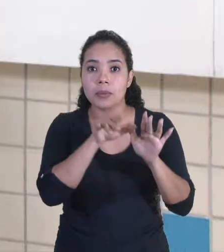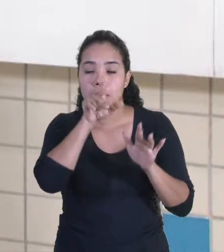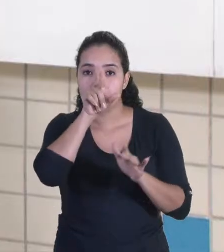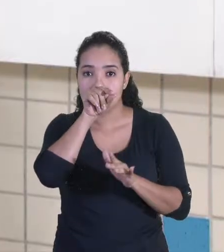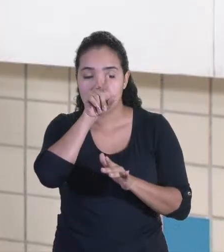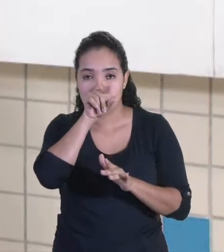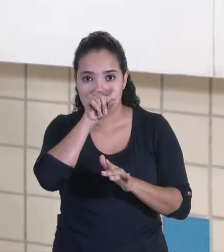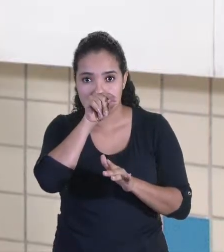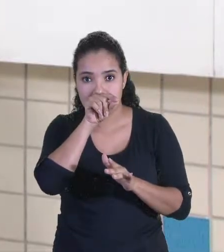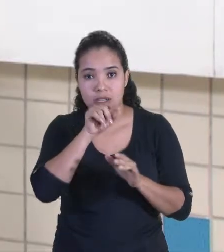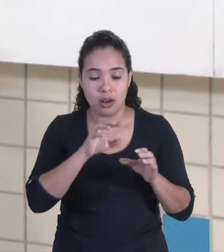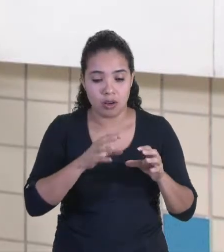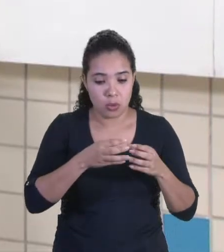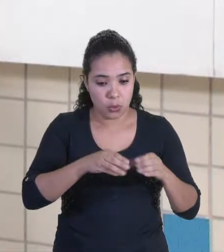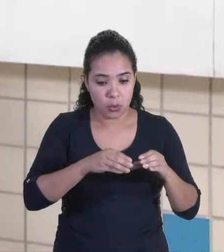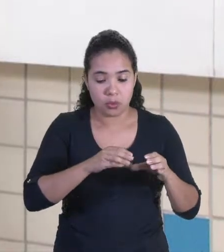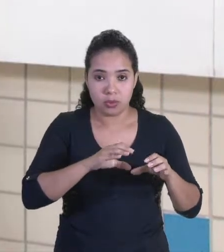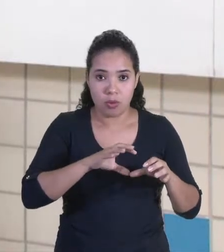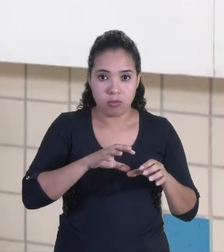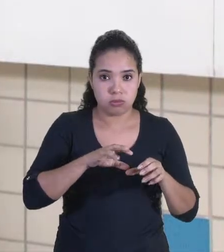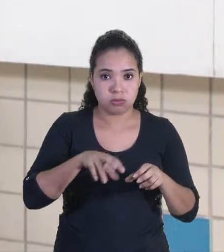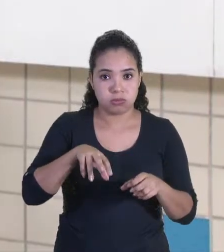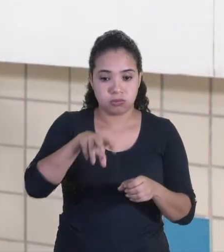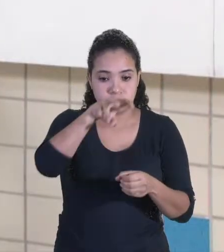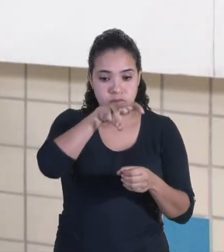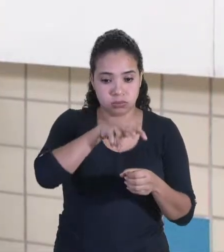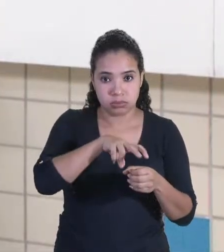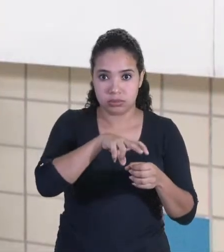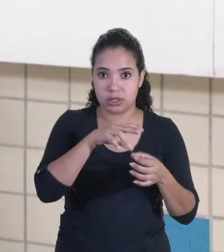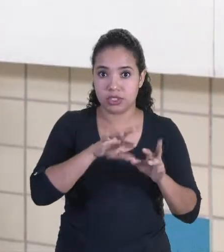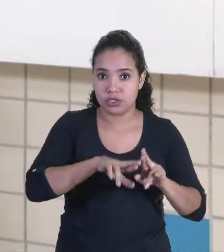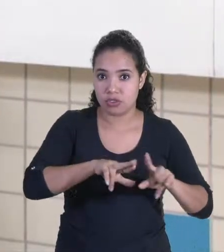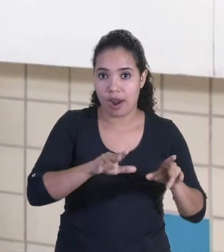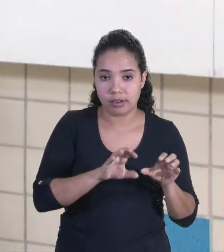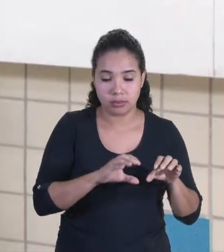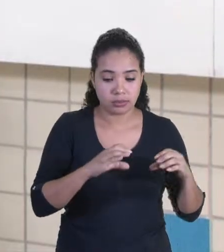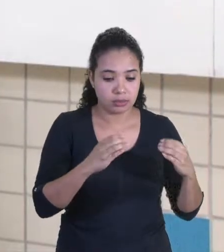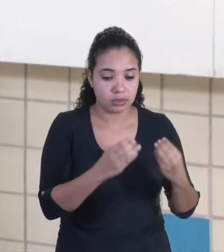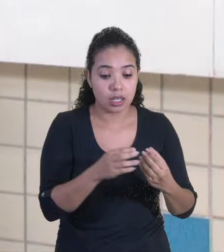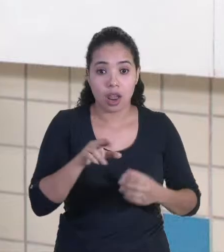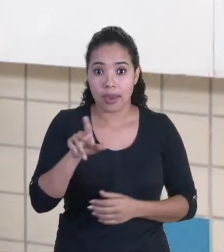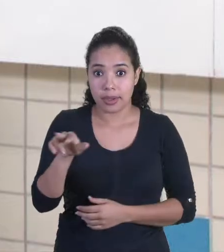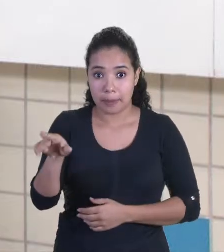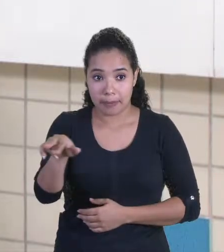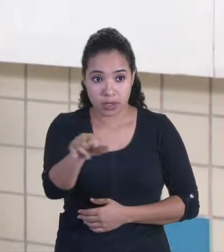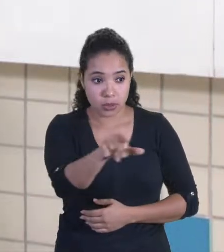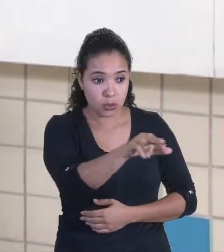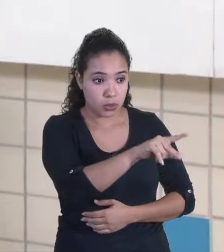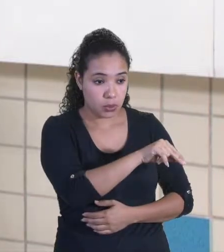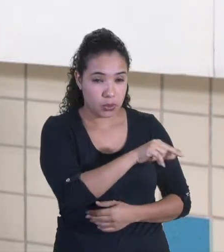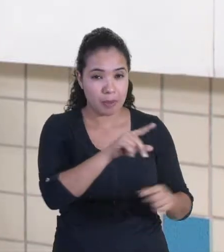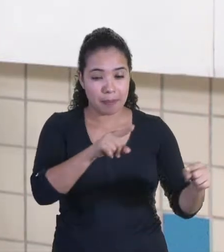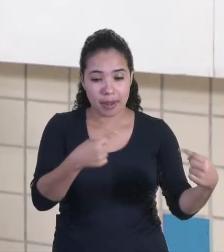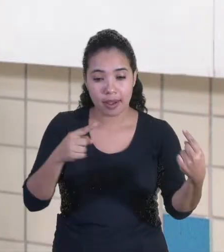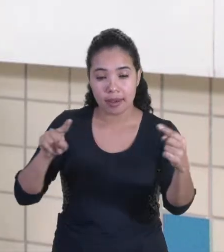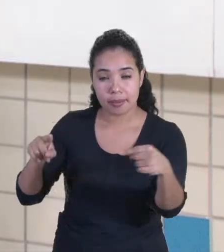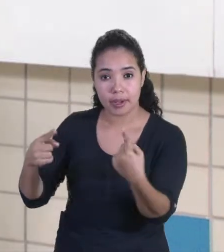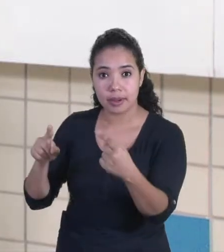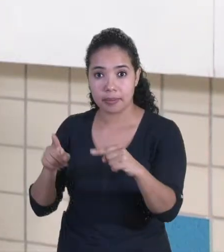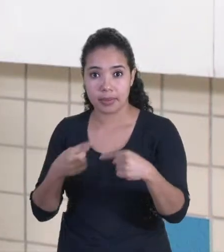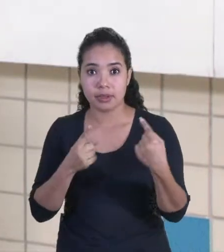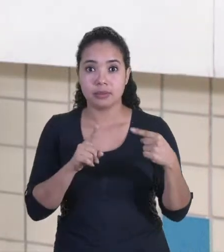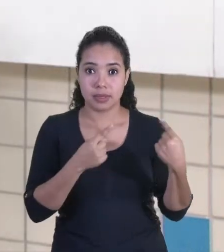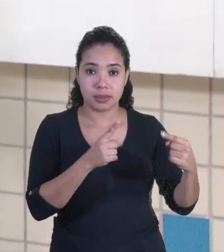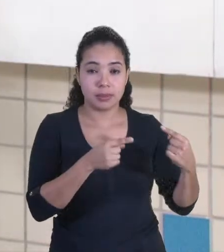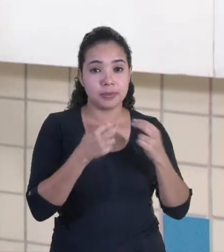ninho diferente do que era o seu. E ele tinha uns irmãozinhos lá, os irmãozinhos ficavam tirando o sarro dele e ele